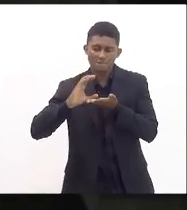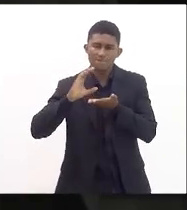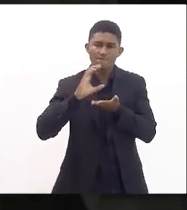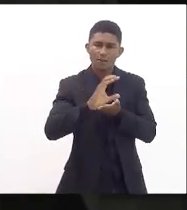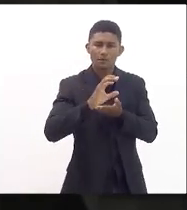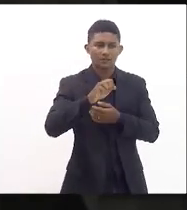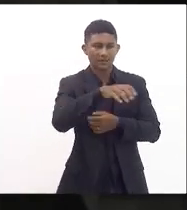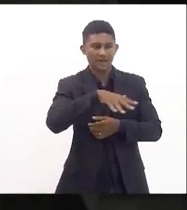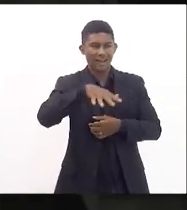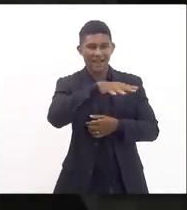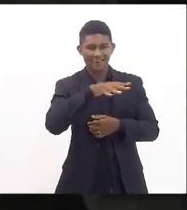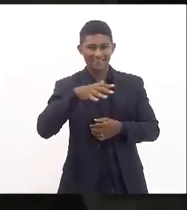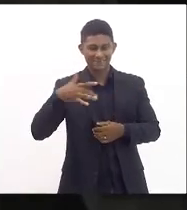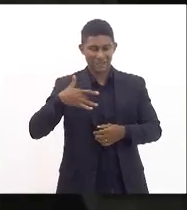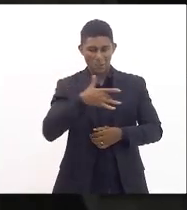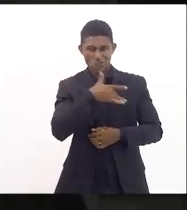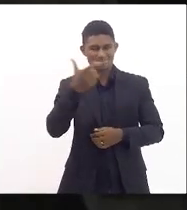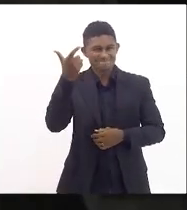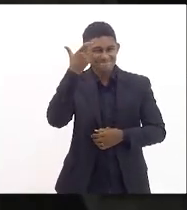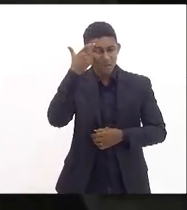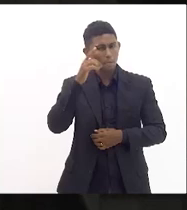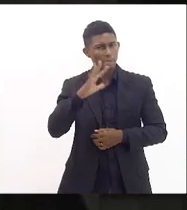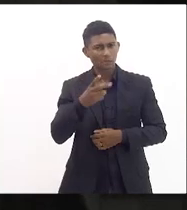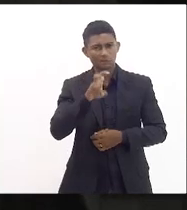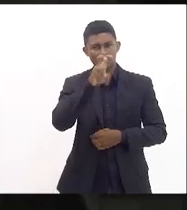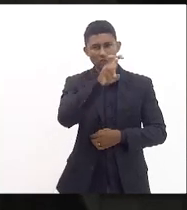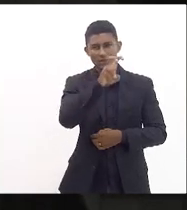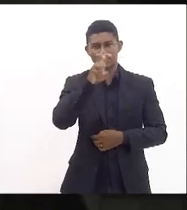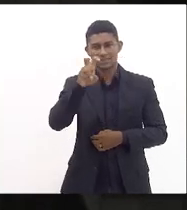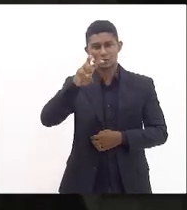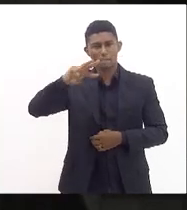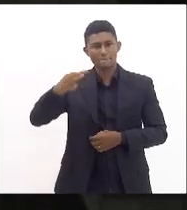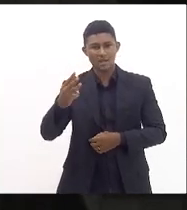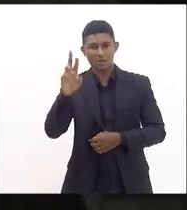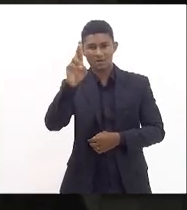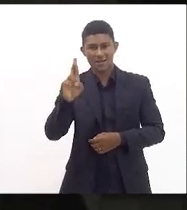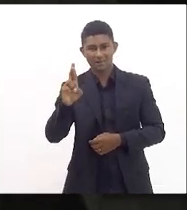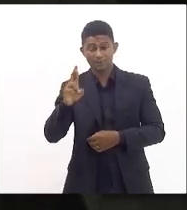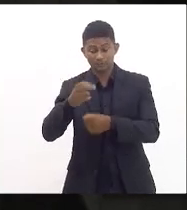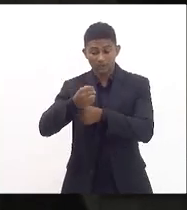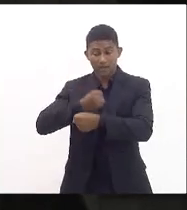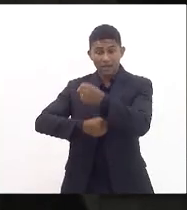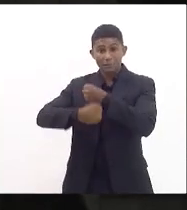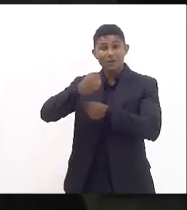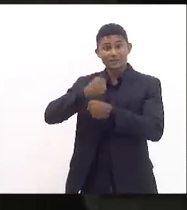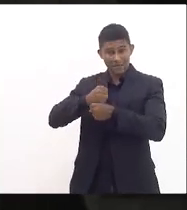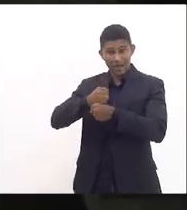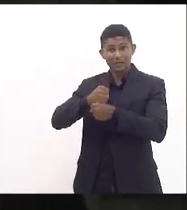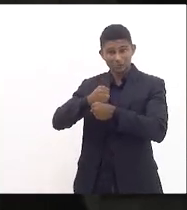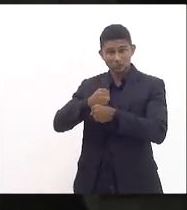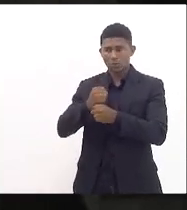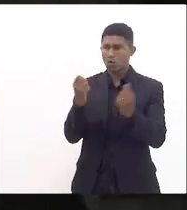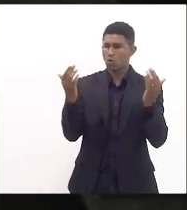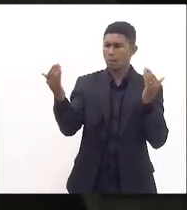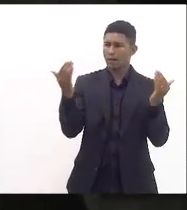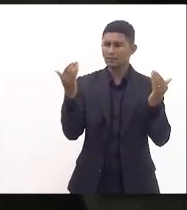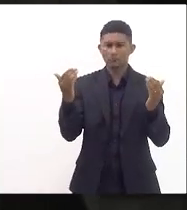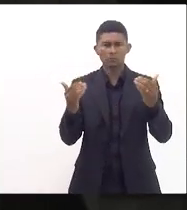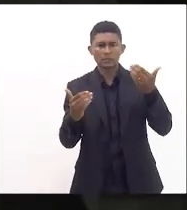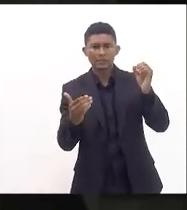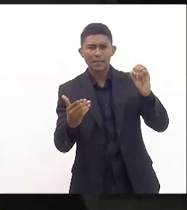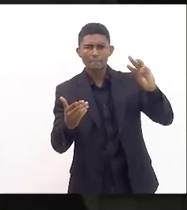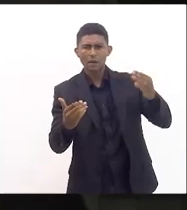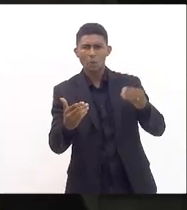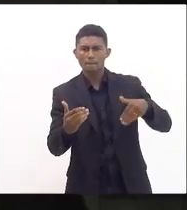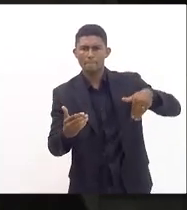psicossocial, na ordem de R$ 55 milhões de reais, 10 milhões a mais que no ano passado. De 2019 para cá, são cerca